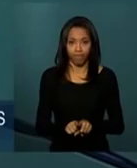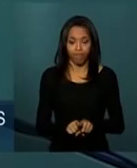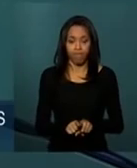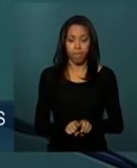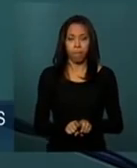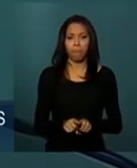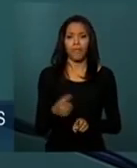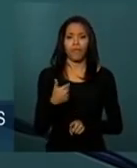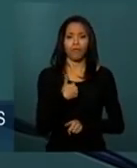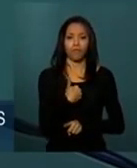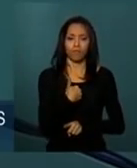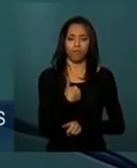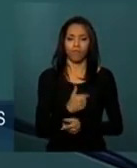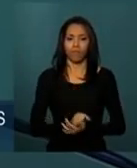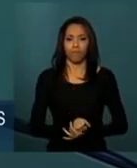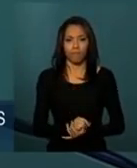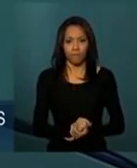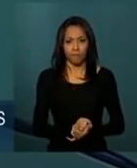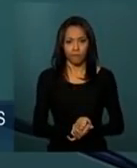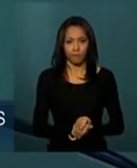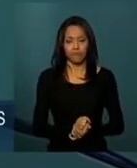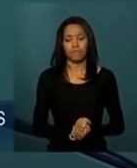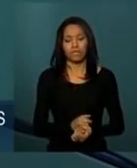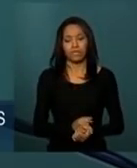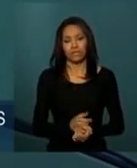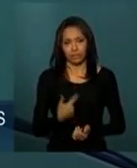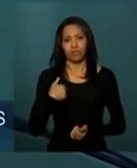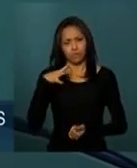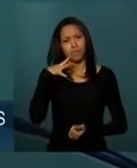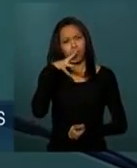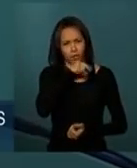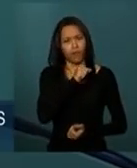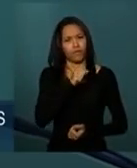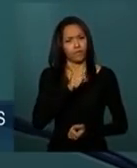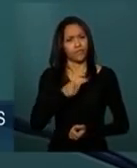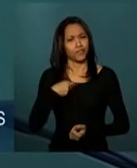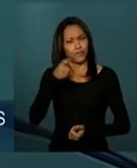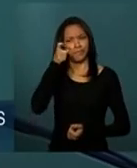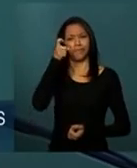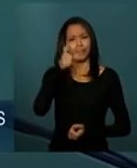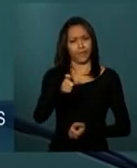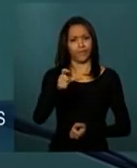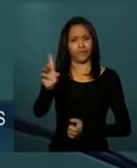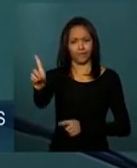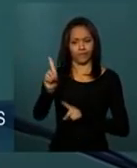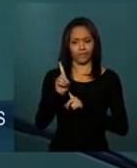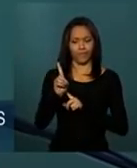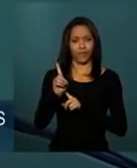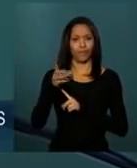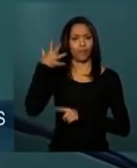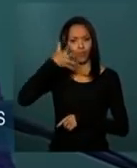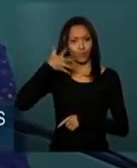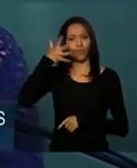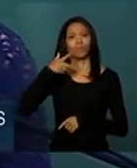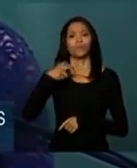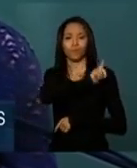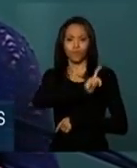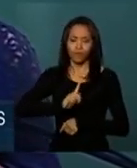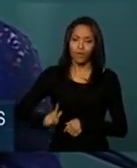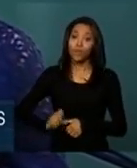Eu considero, e acho que foi muito interessante a exposição feita pelo governador, sobre